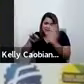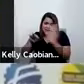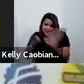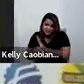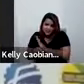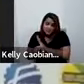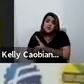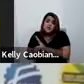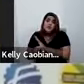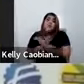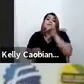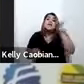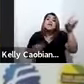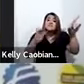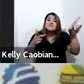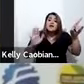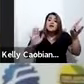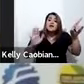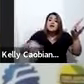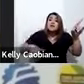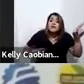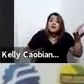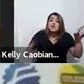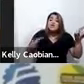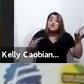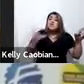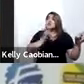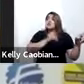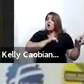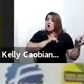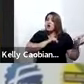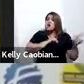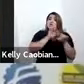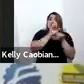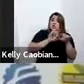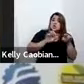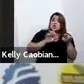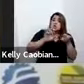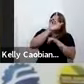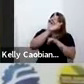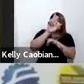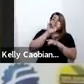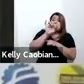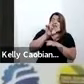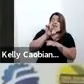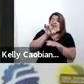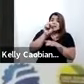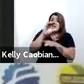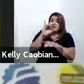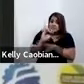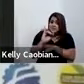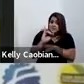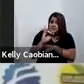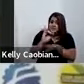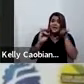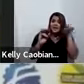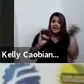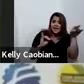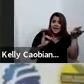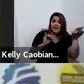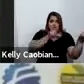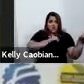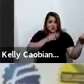bem assim, nossa, o doutor Iraci, que é o nosso advogado, porque eles têm você como nosso, né, nosso dos trabalhadores,